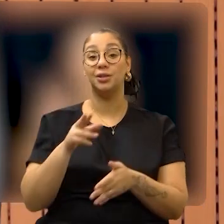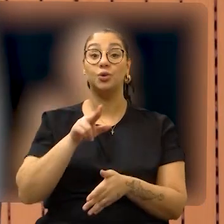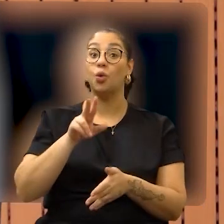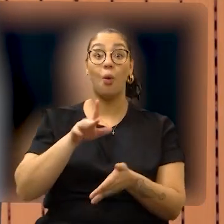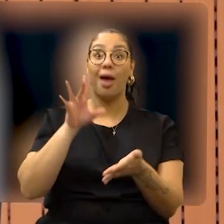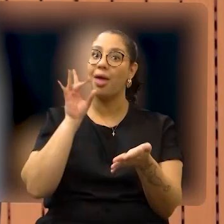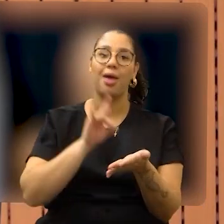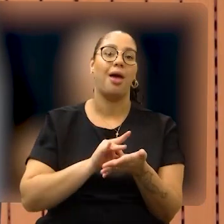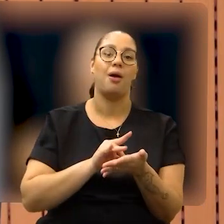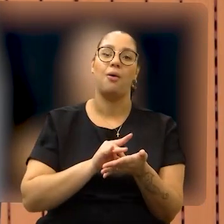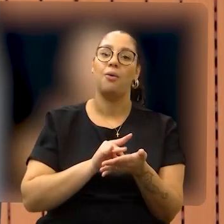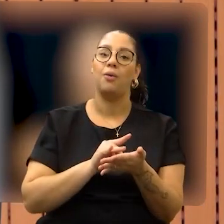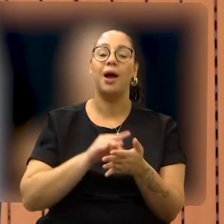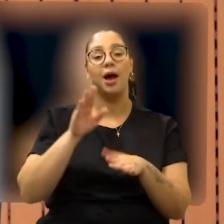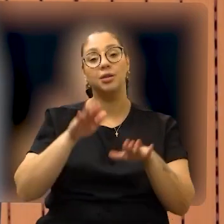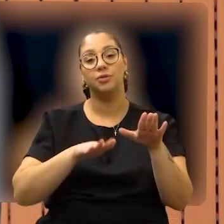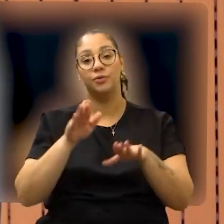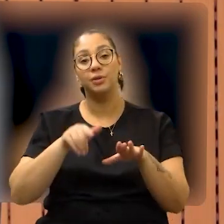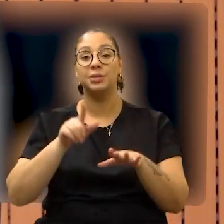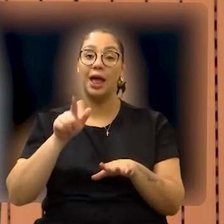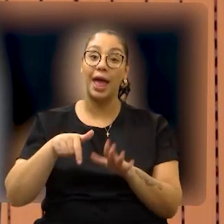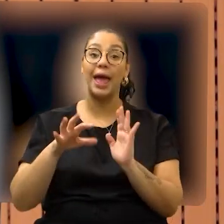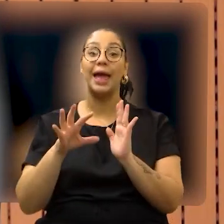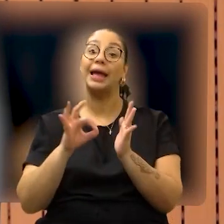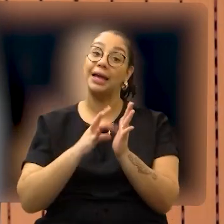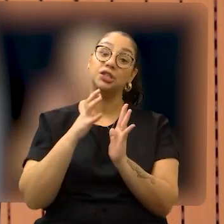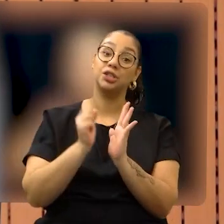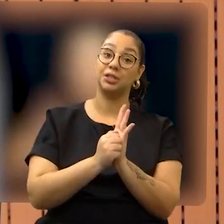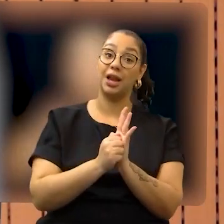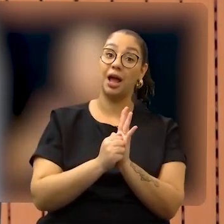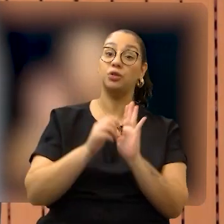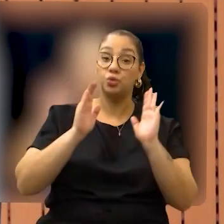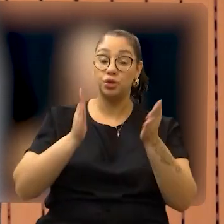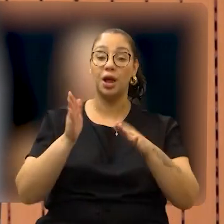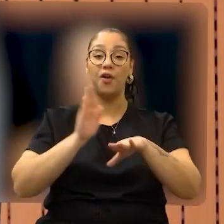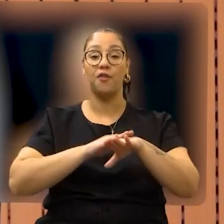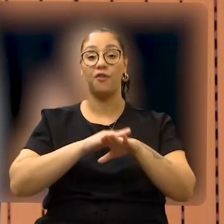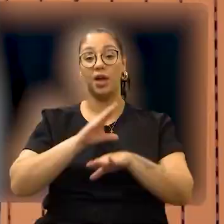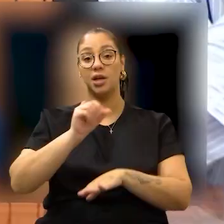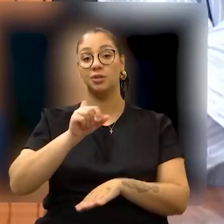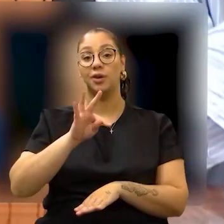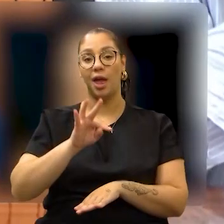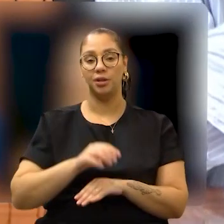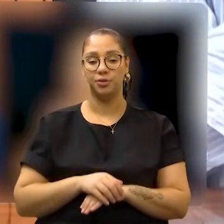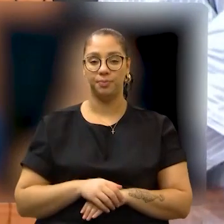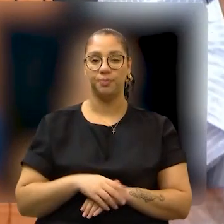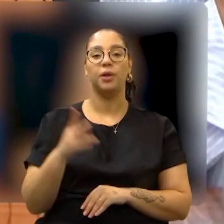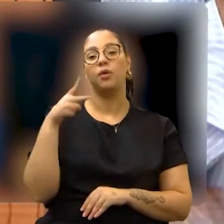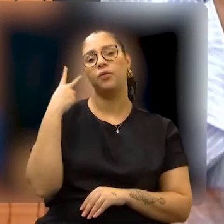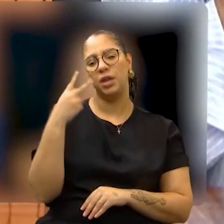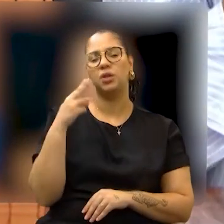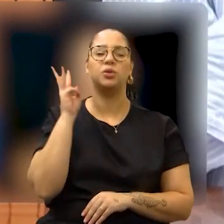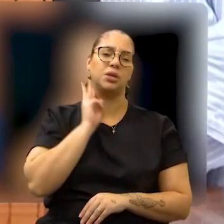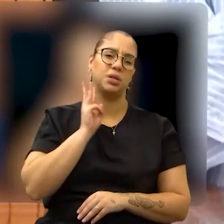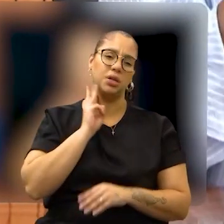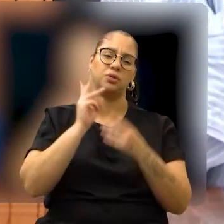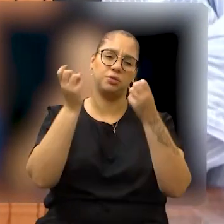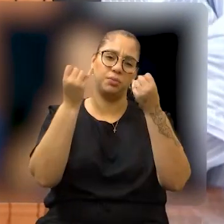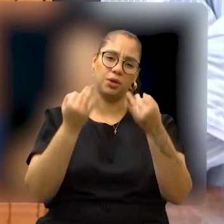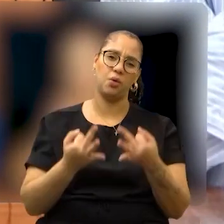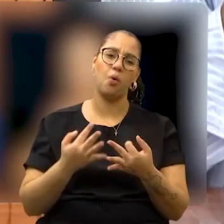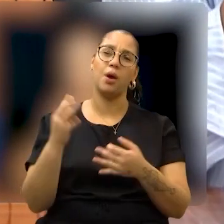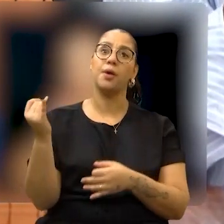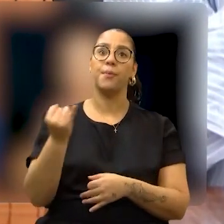vezes não é real, né? São dados registrados quando faz um CAT. O vereador Cecílio Santos falou